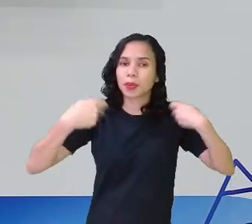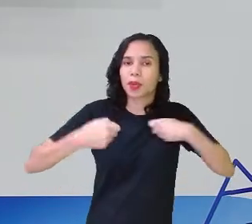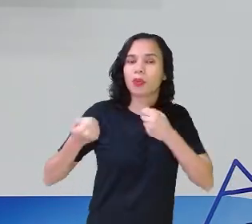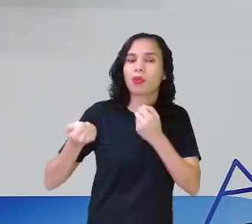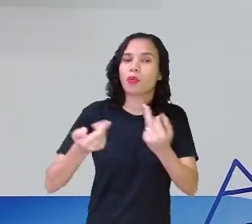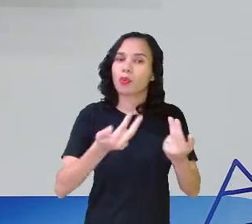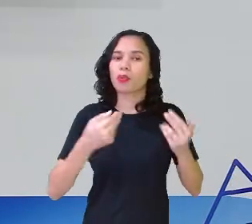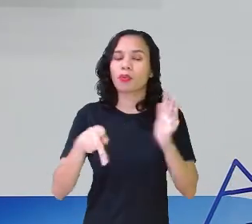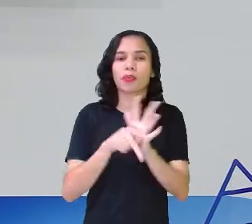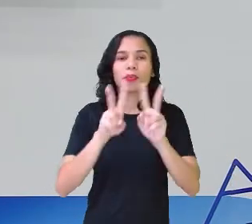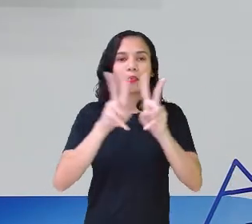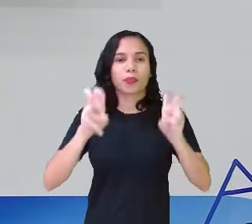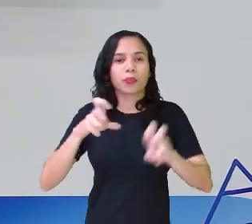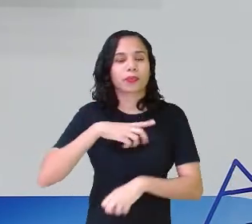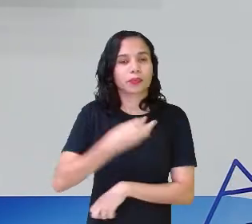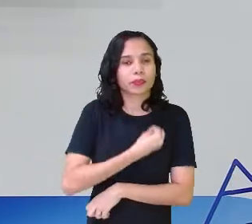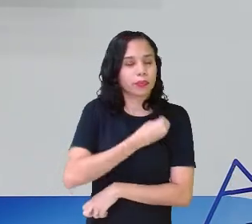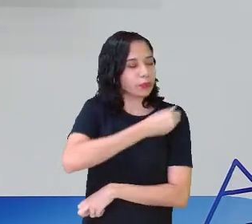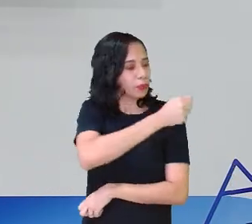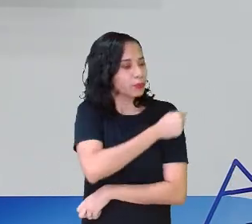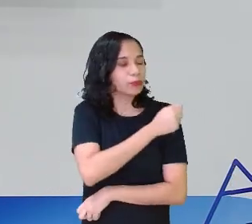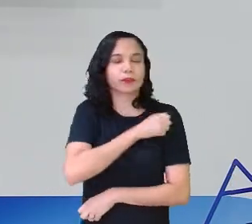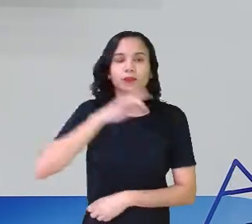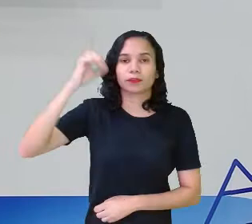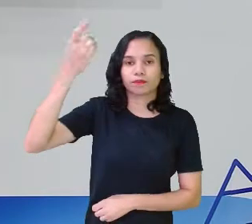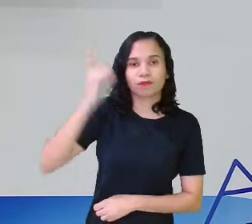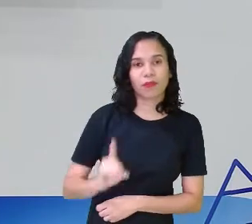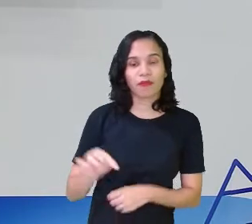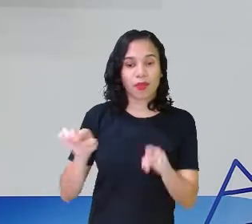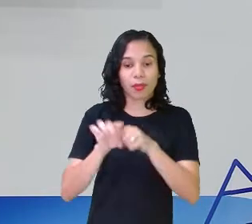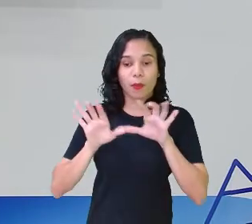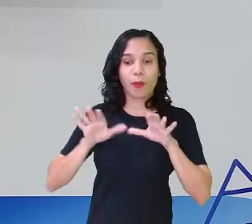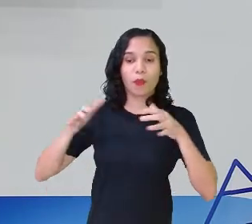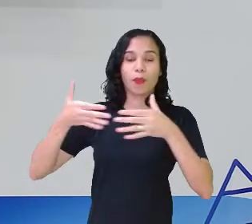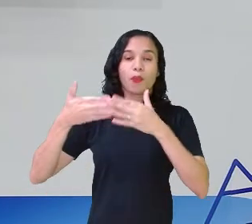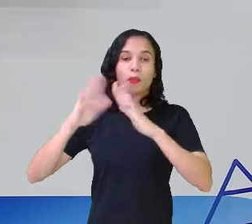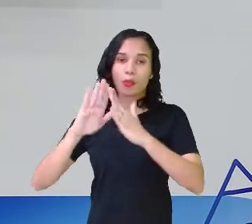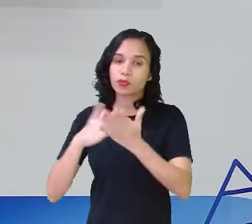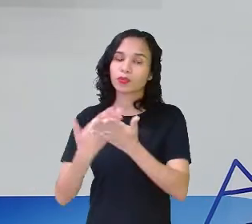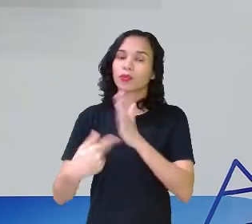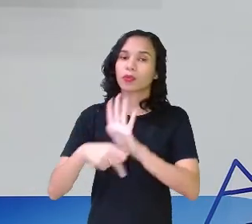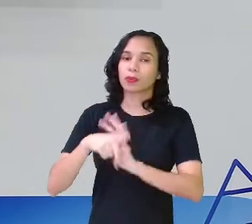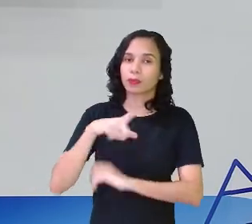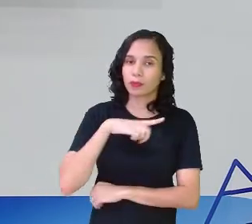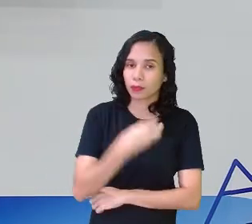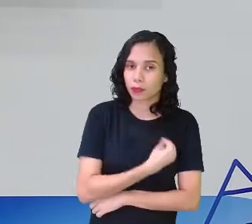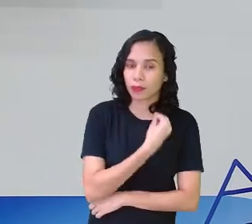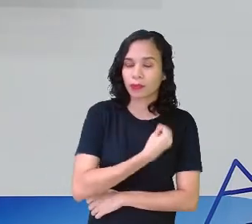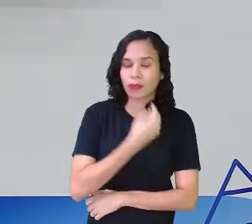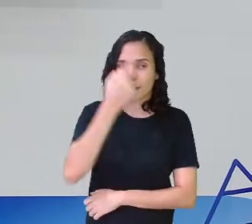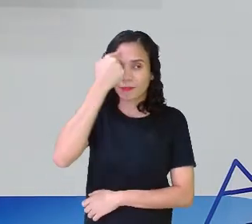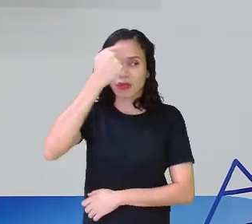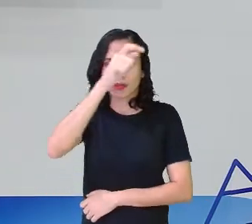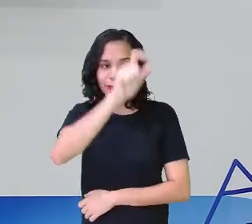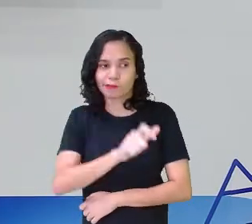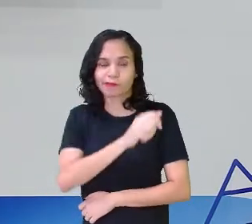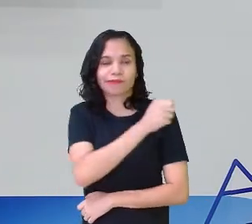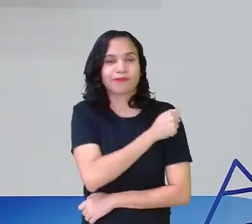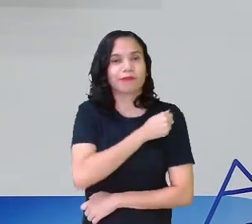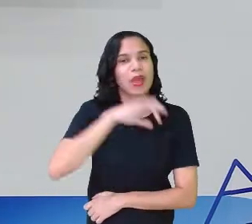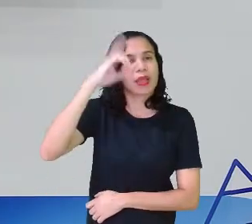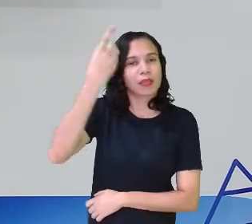em relação ao estudante com deficiência, a comunidade escolar toda tem em relação a esse estudante,